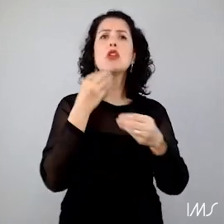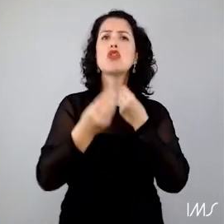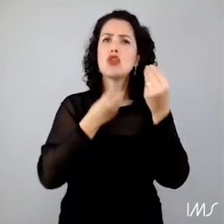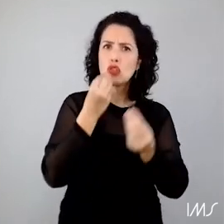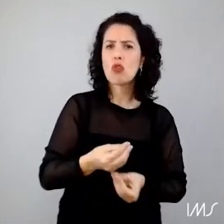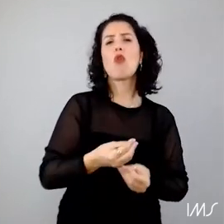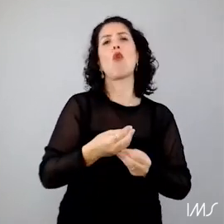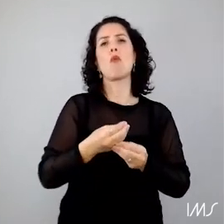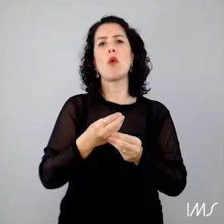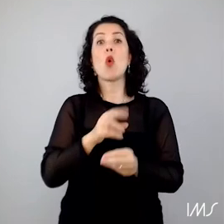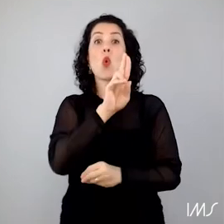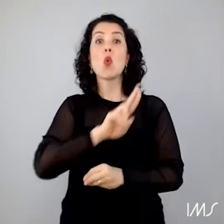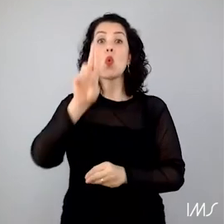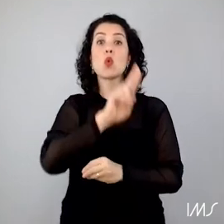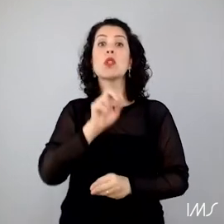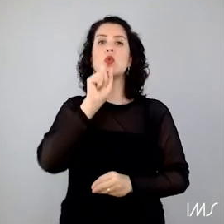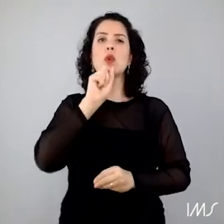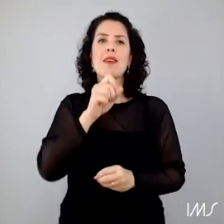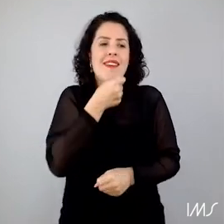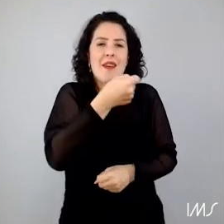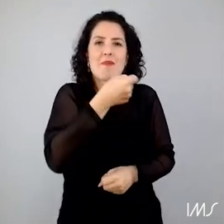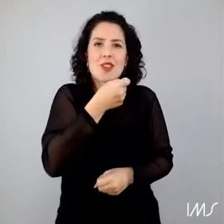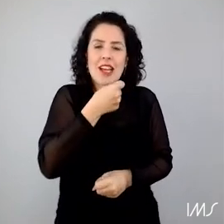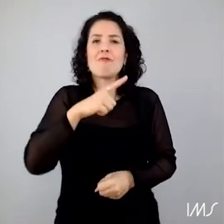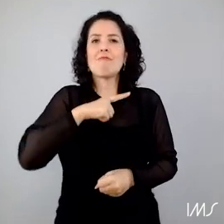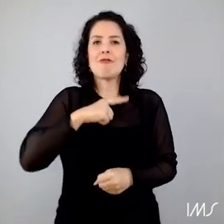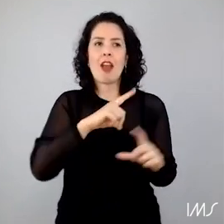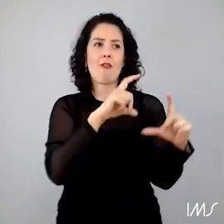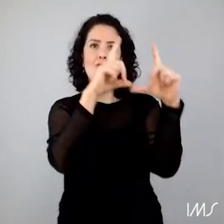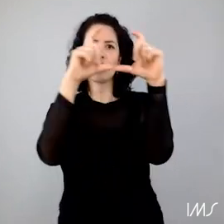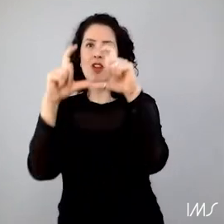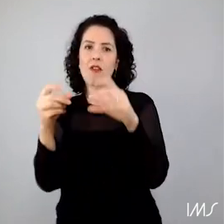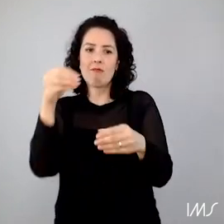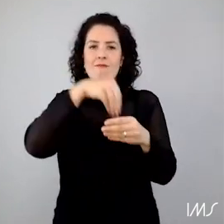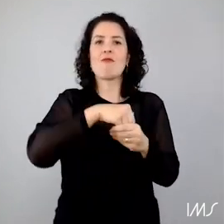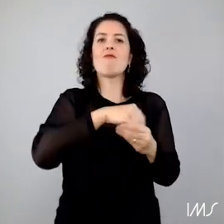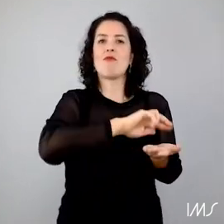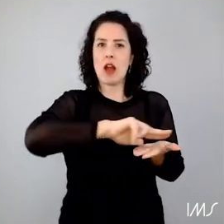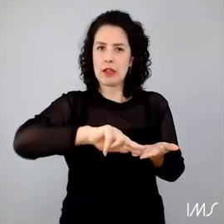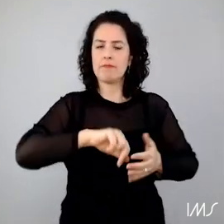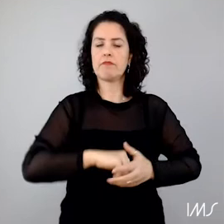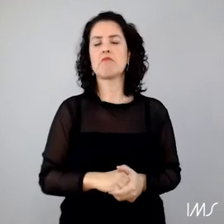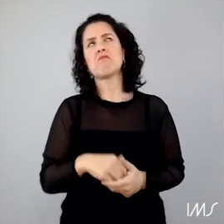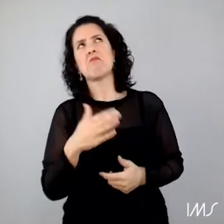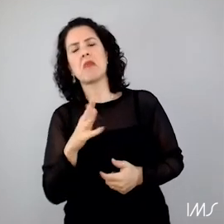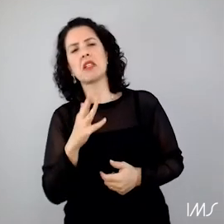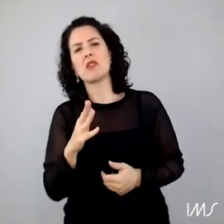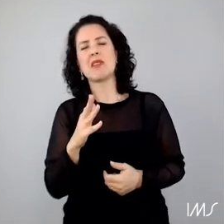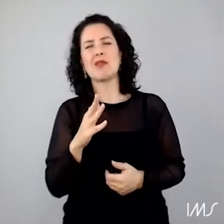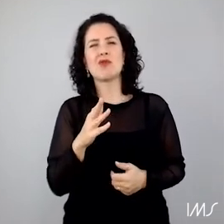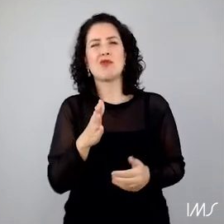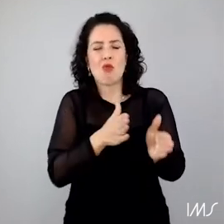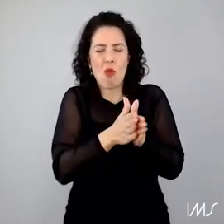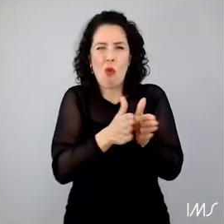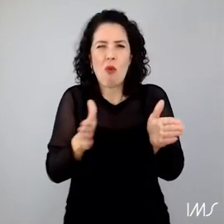nesse lance da grande reportagem. Isso a partir dos primeiros anos